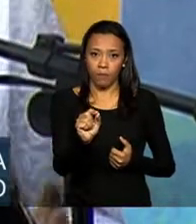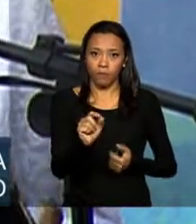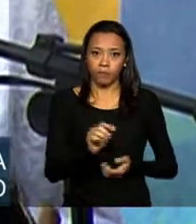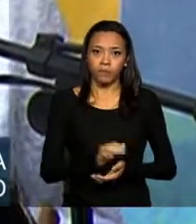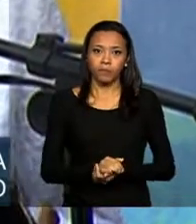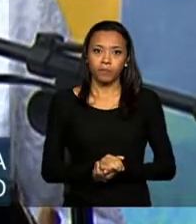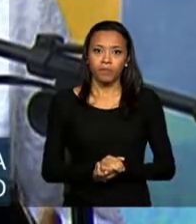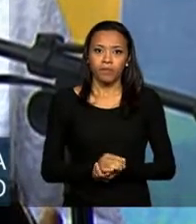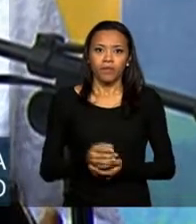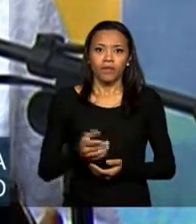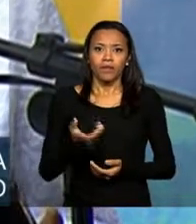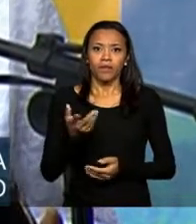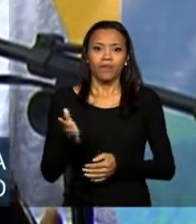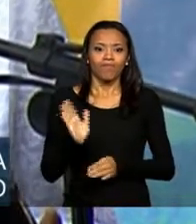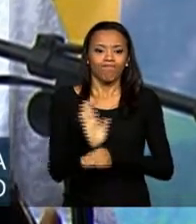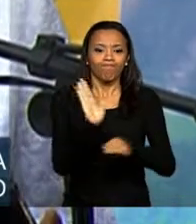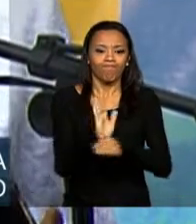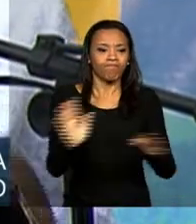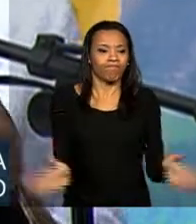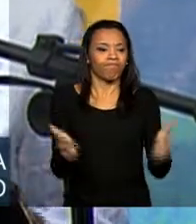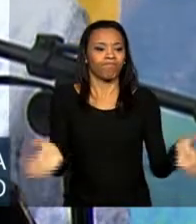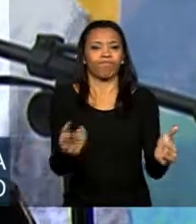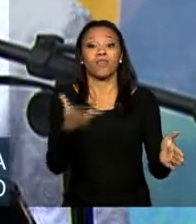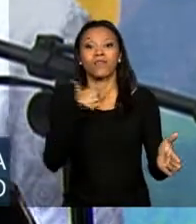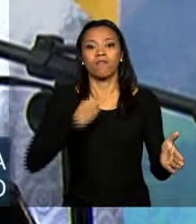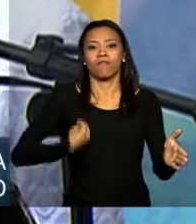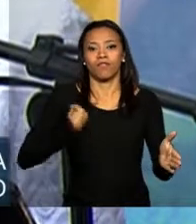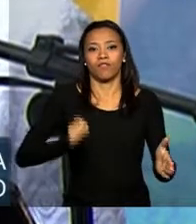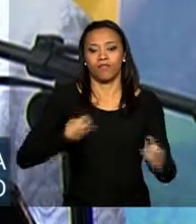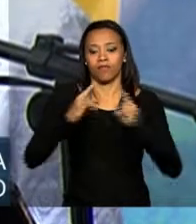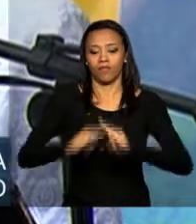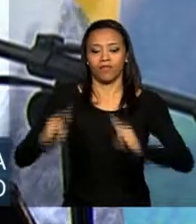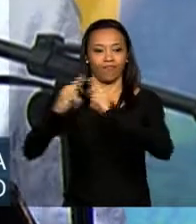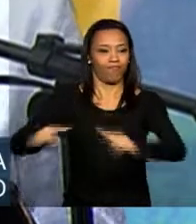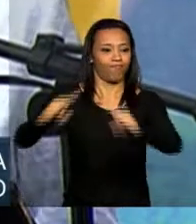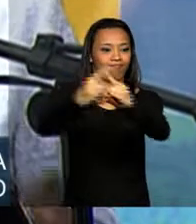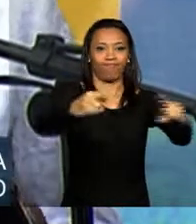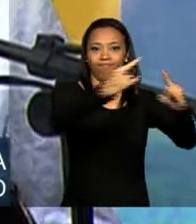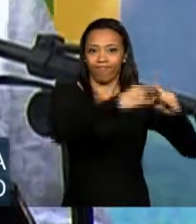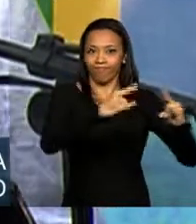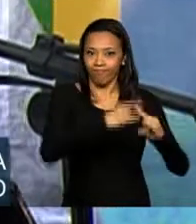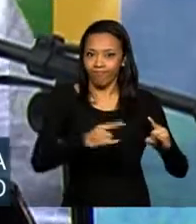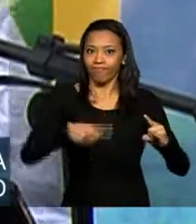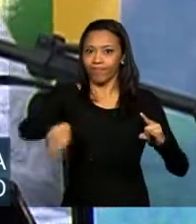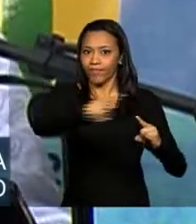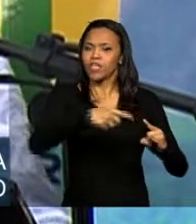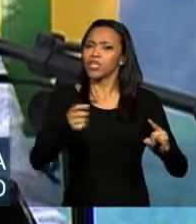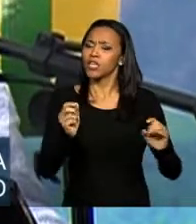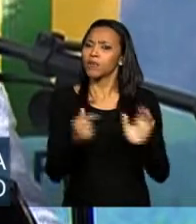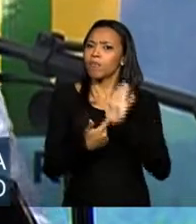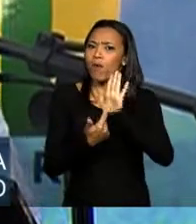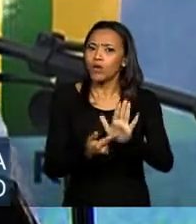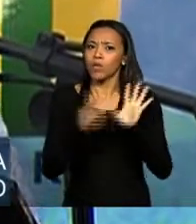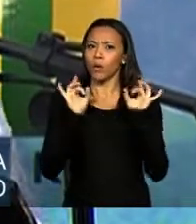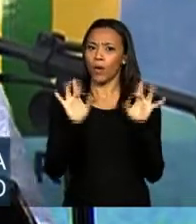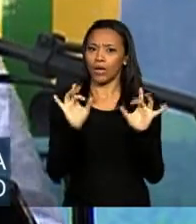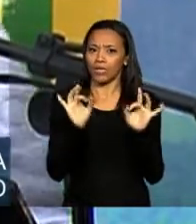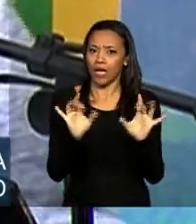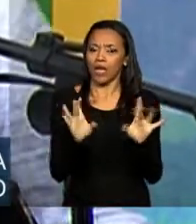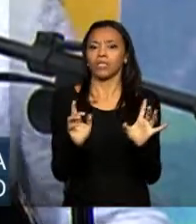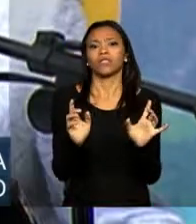nos assentados da reforma agrária que mostra a qualidade e as possibilidades